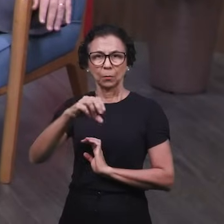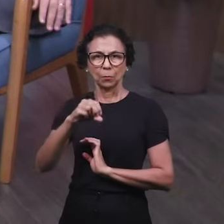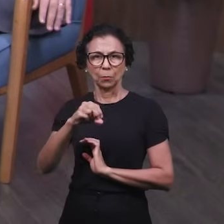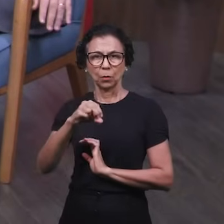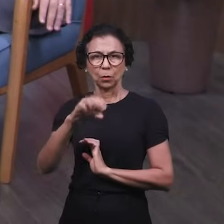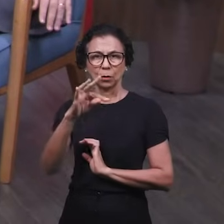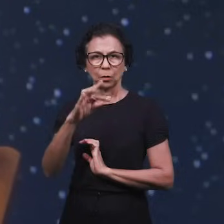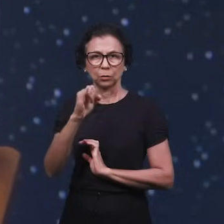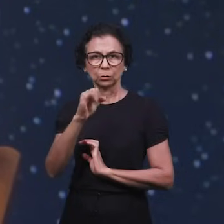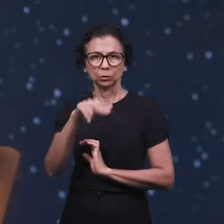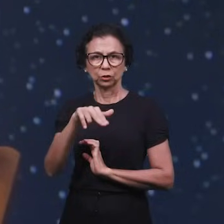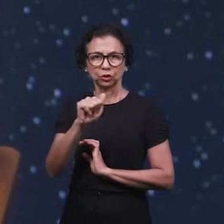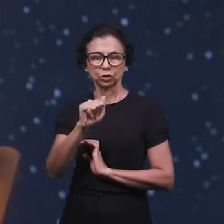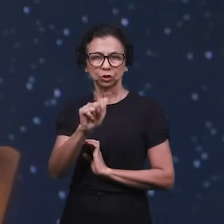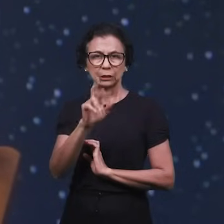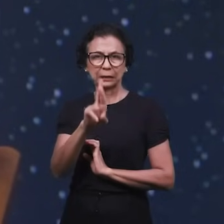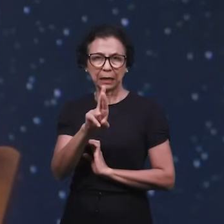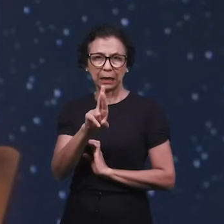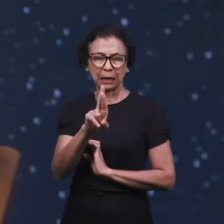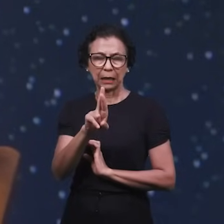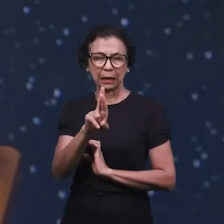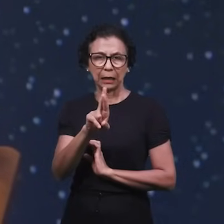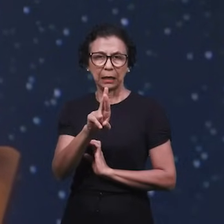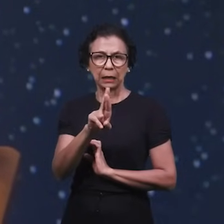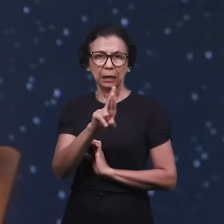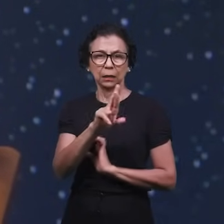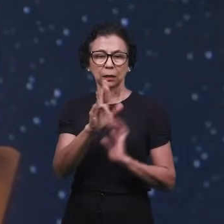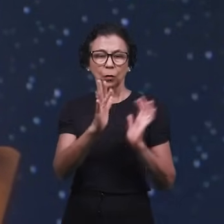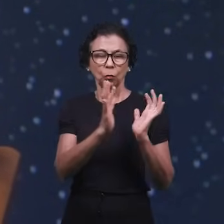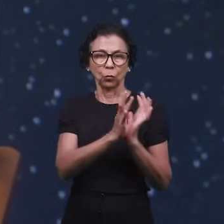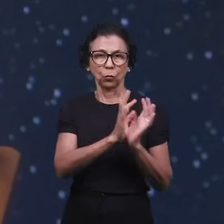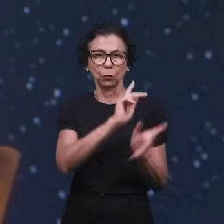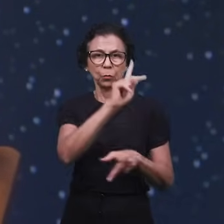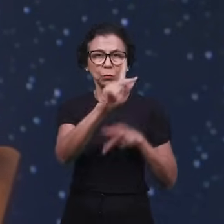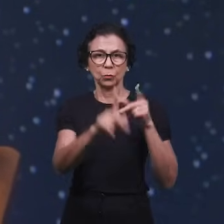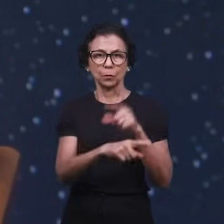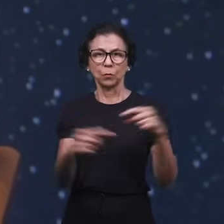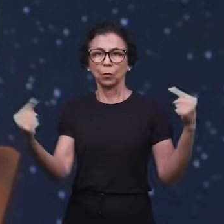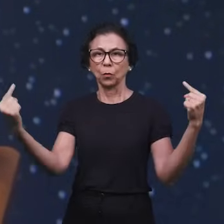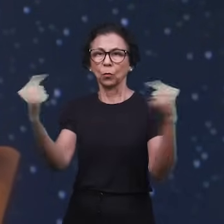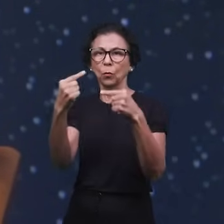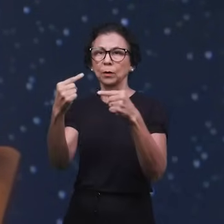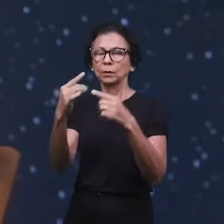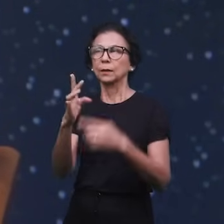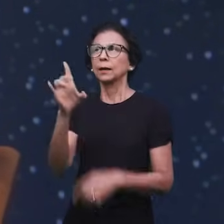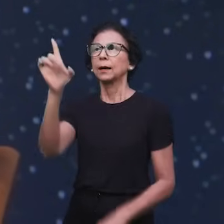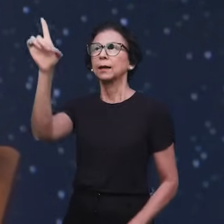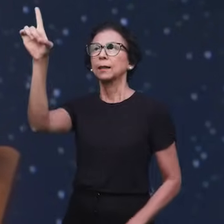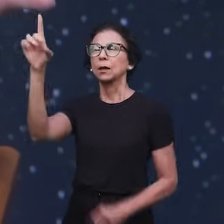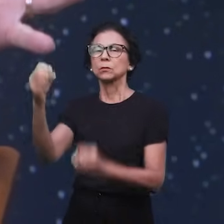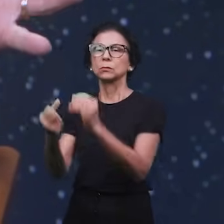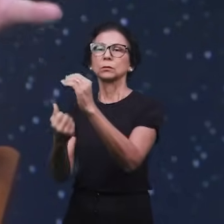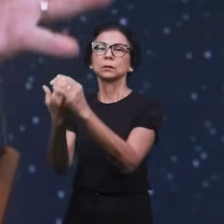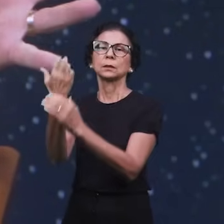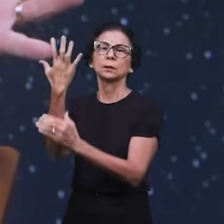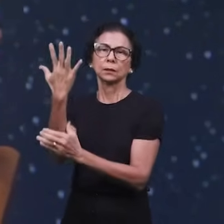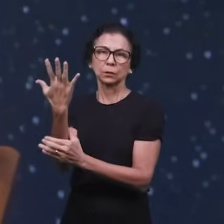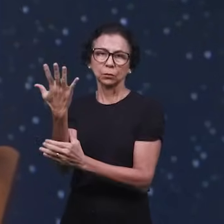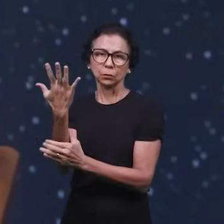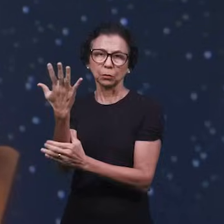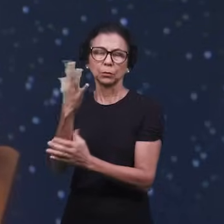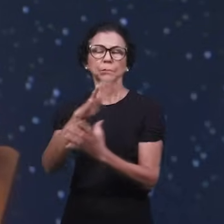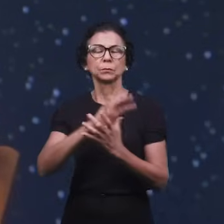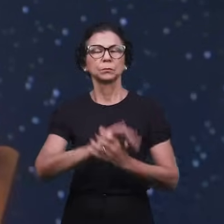que se voltou contra o Criador. Deus estabeleceu, tudo a partir da palavra, é